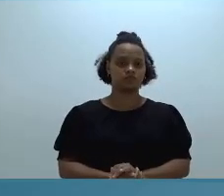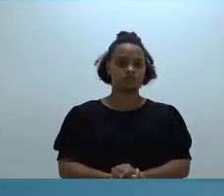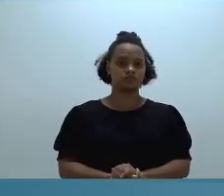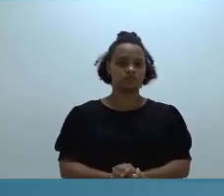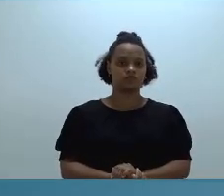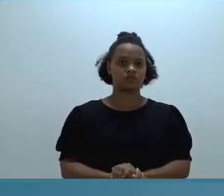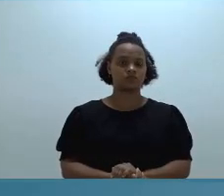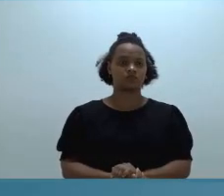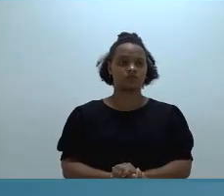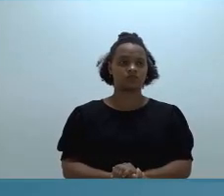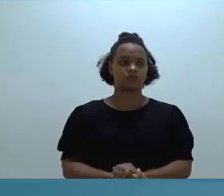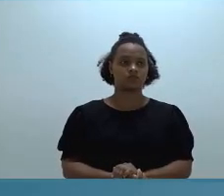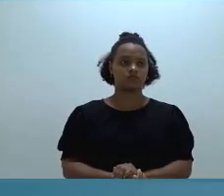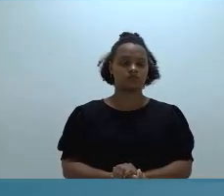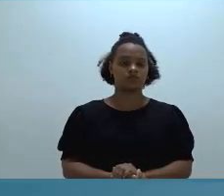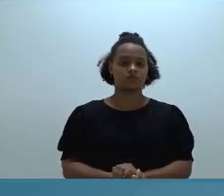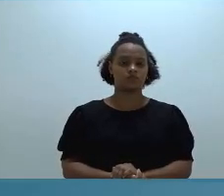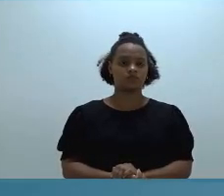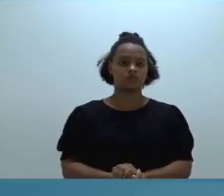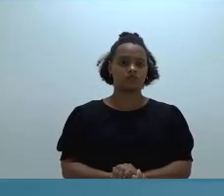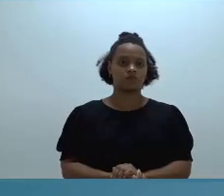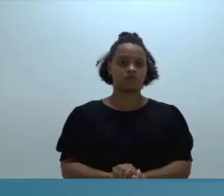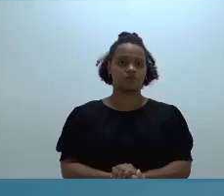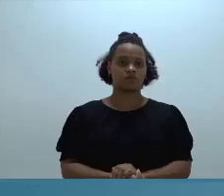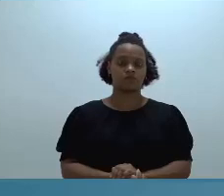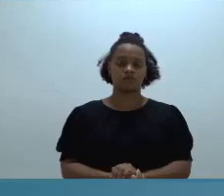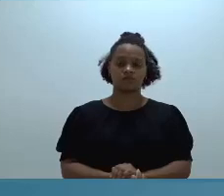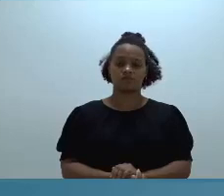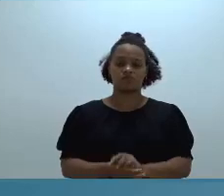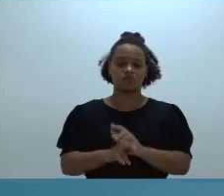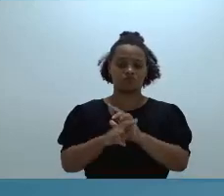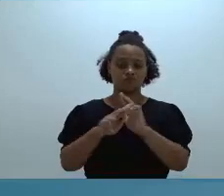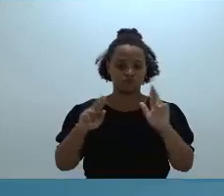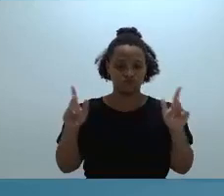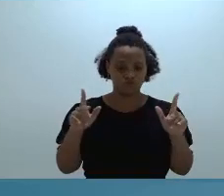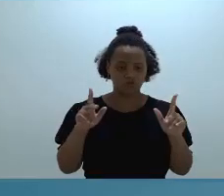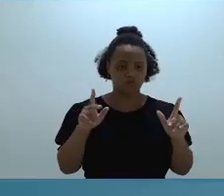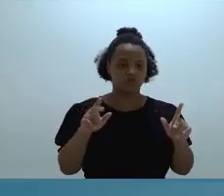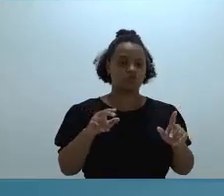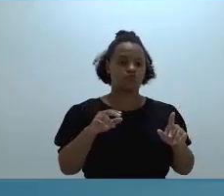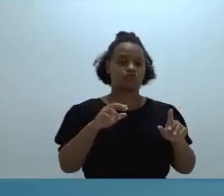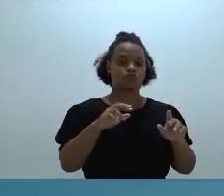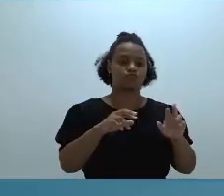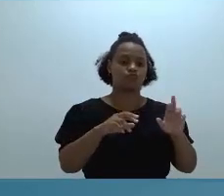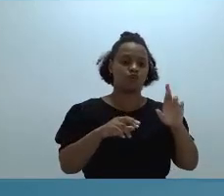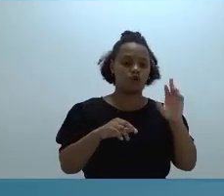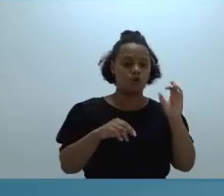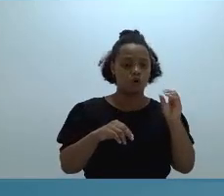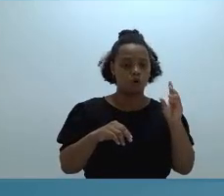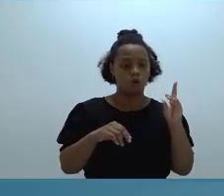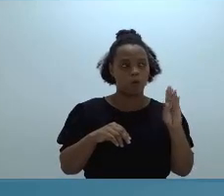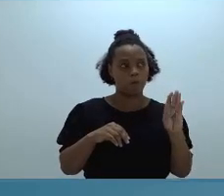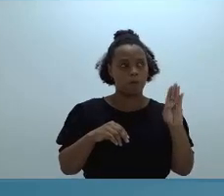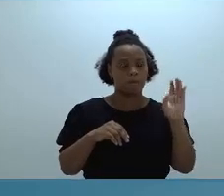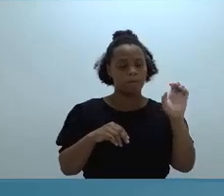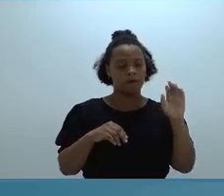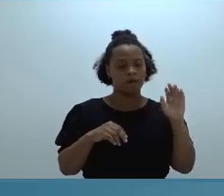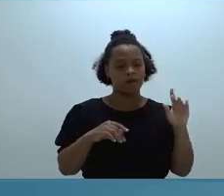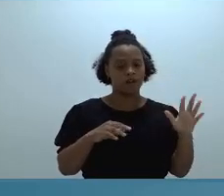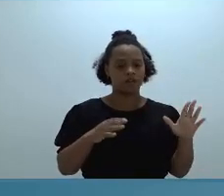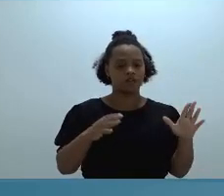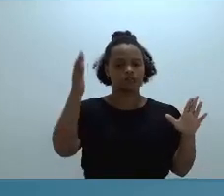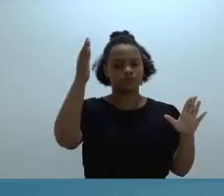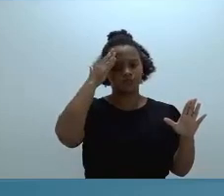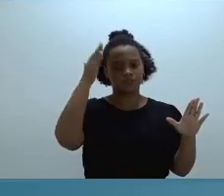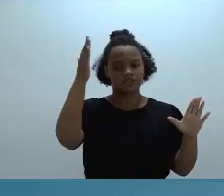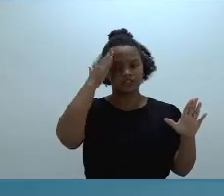entendeu o meu ver, como eu fiz de forma colega Roberto Moura. Porque, por exemplo, o serviço público